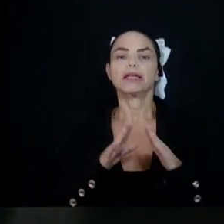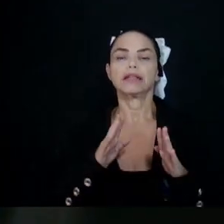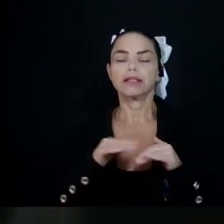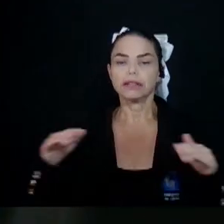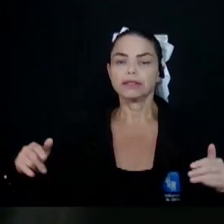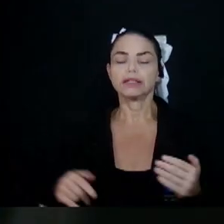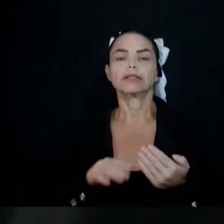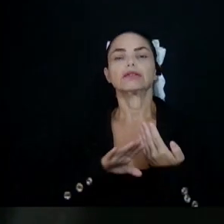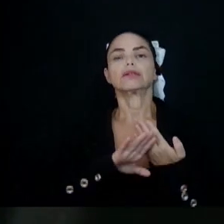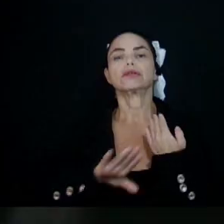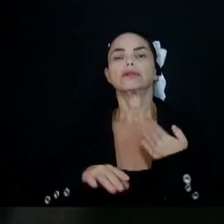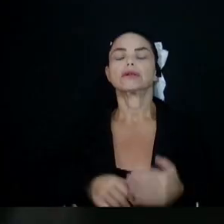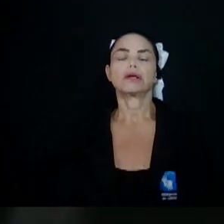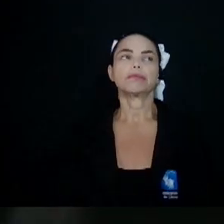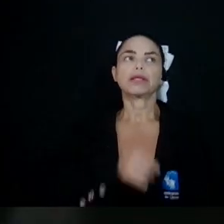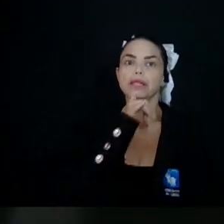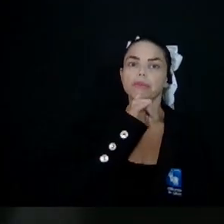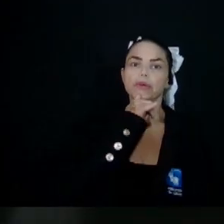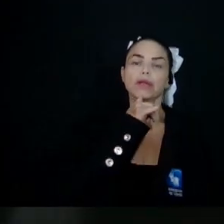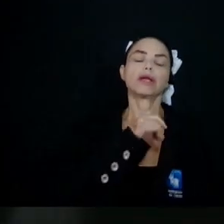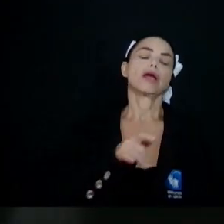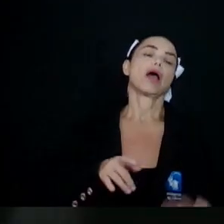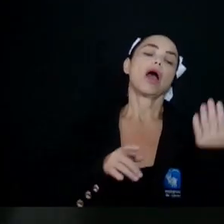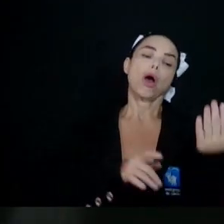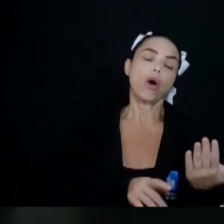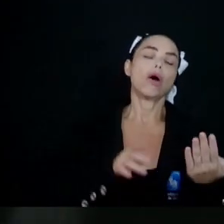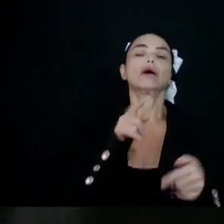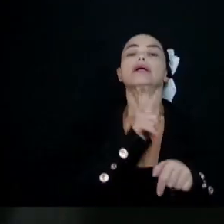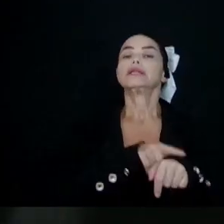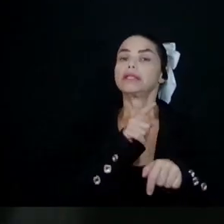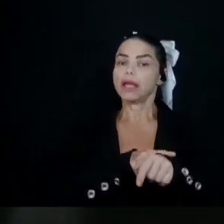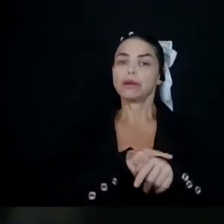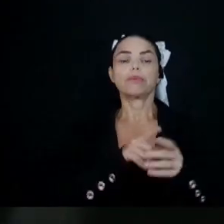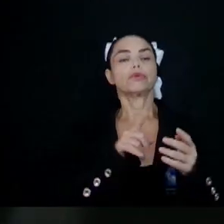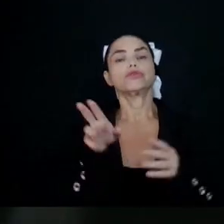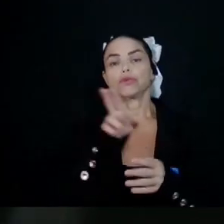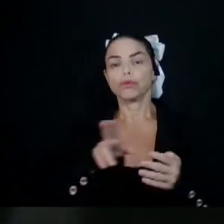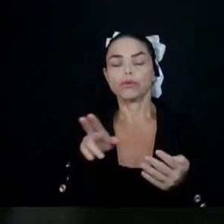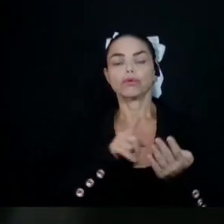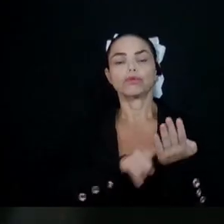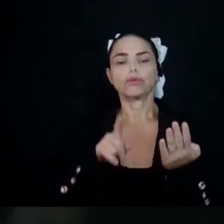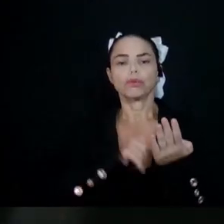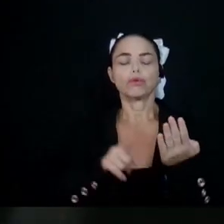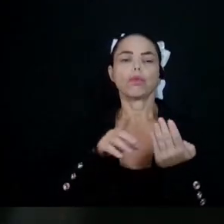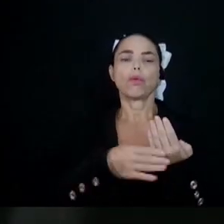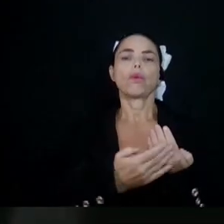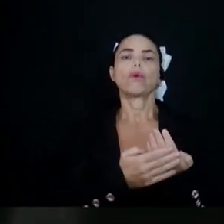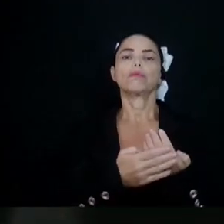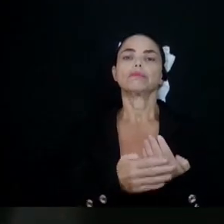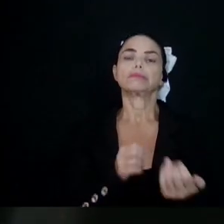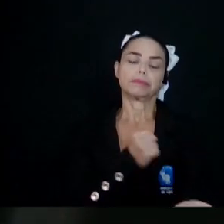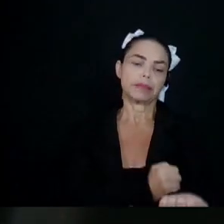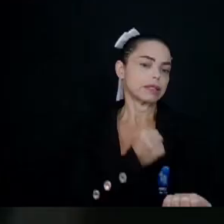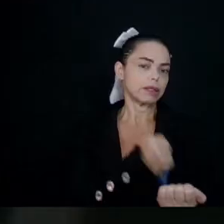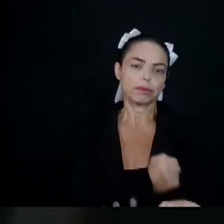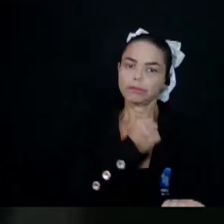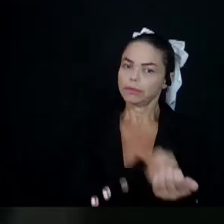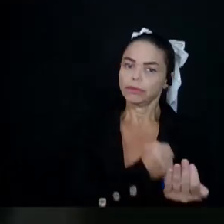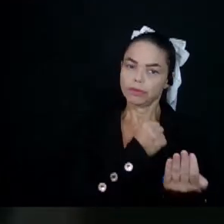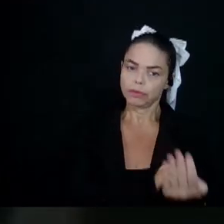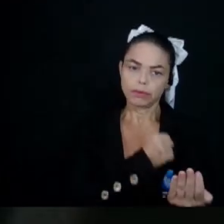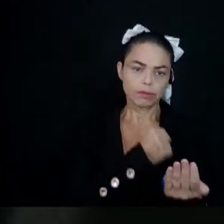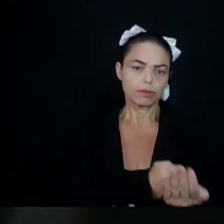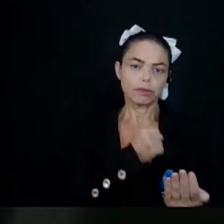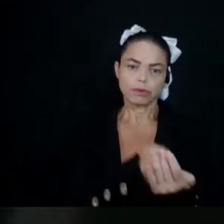É uma palavra estranha para falar de uma criança, um adolescente, vício, né? Mas é uma dependência